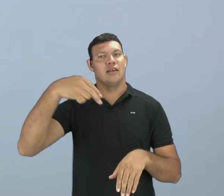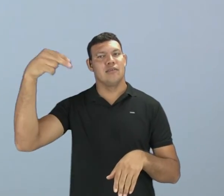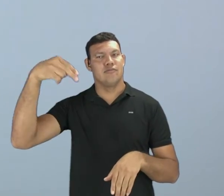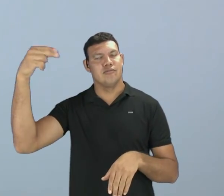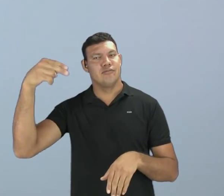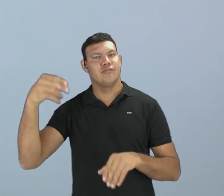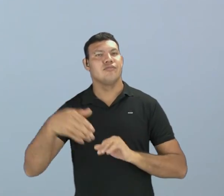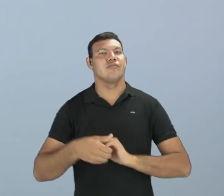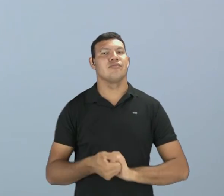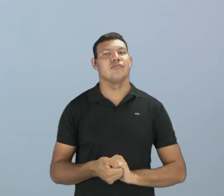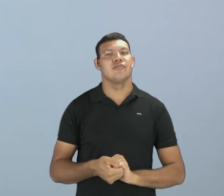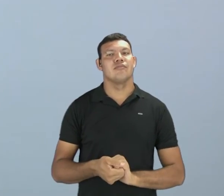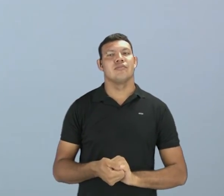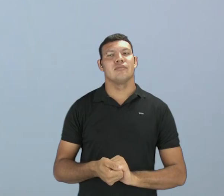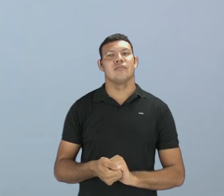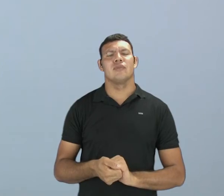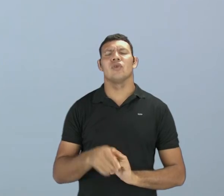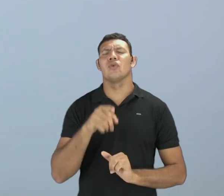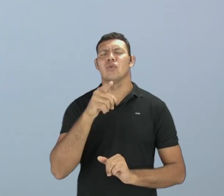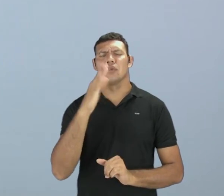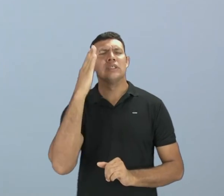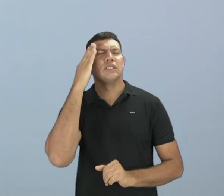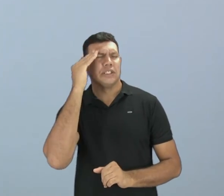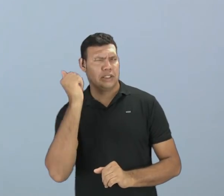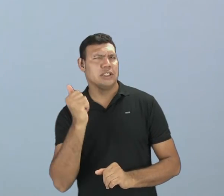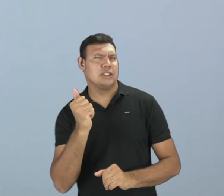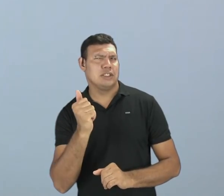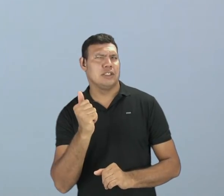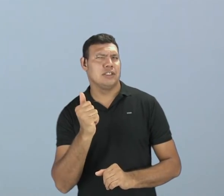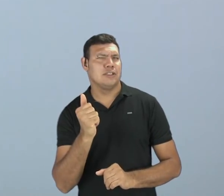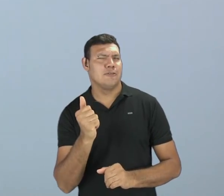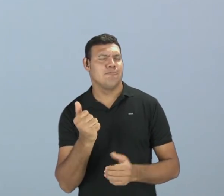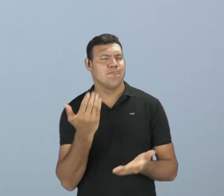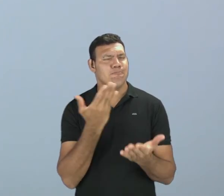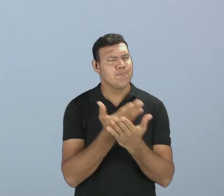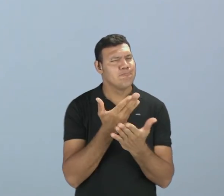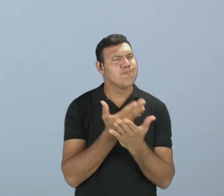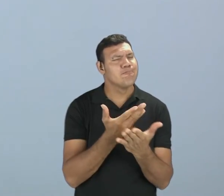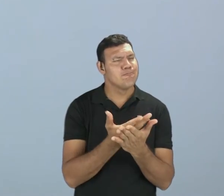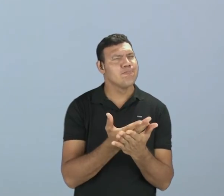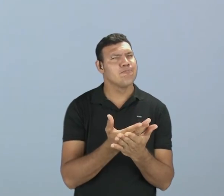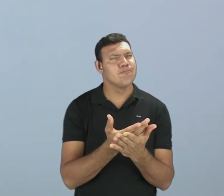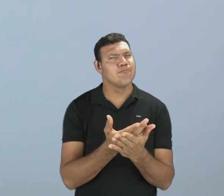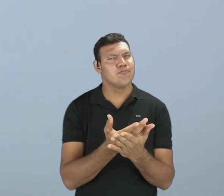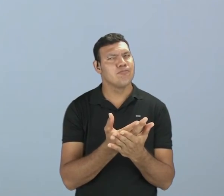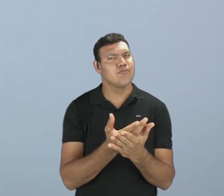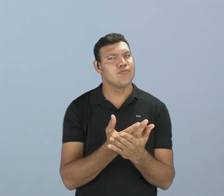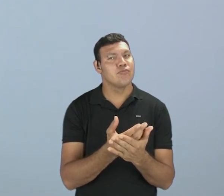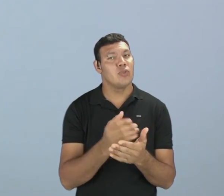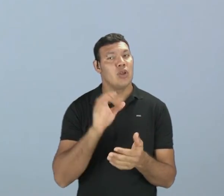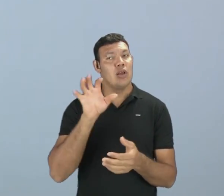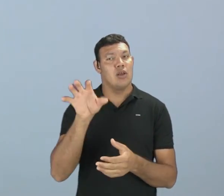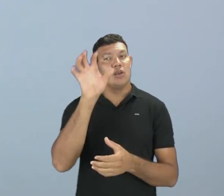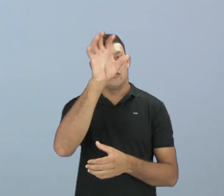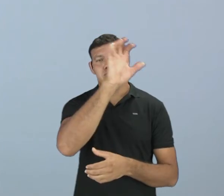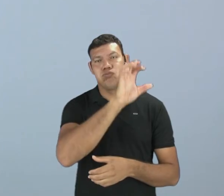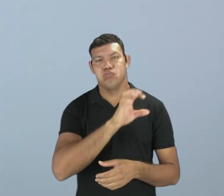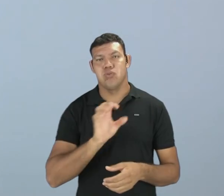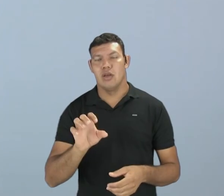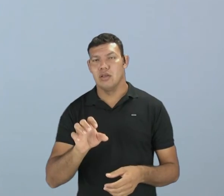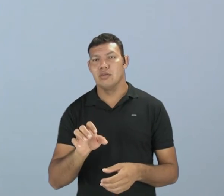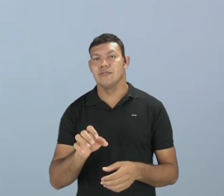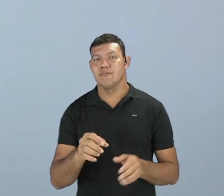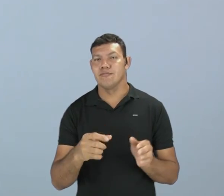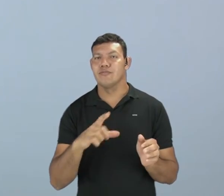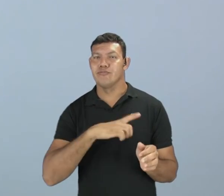de habitantes. Então, vocês já devem saber, vocês já devem ter estudado que a região que apresenta